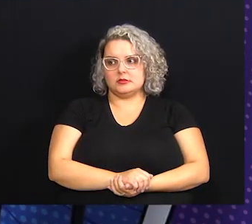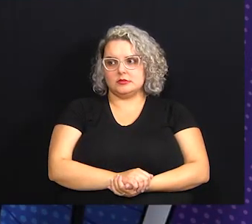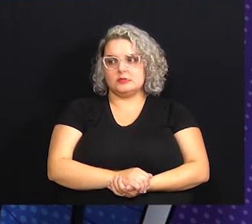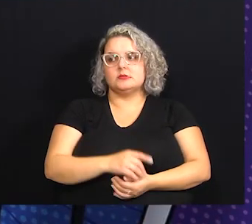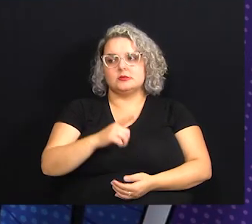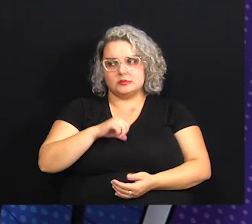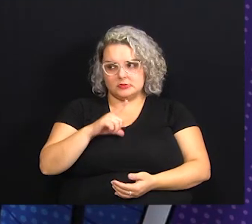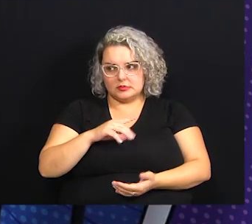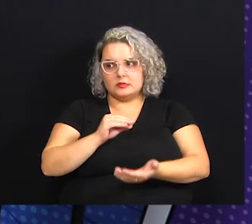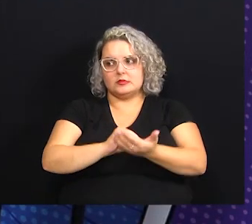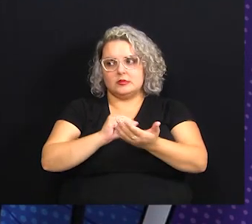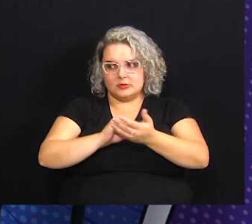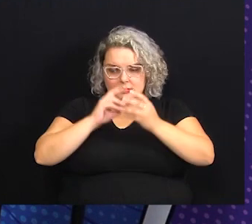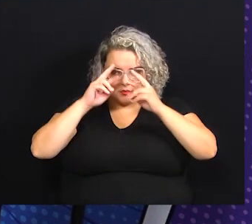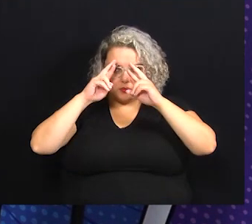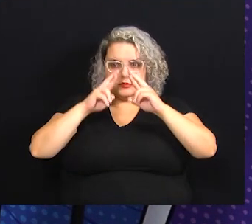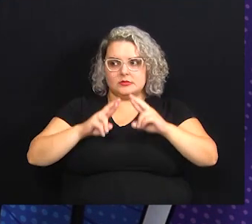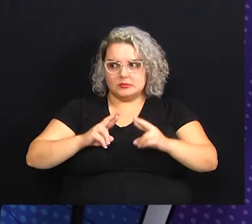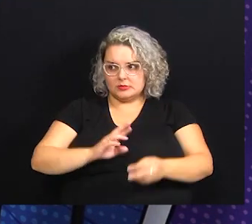Teve desrespeito,